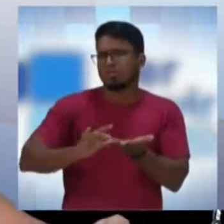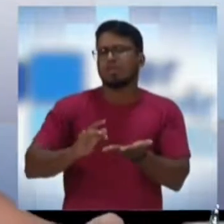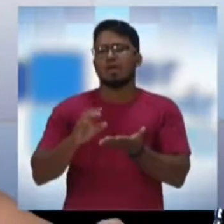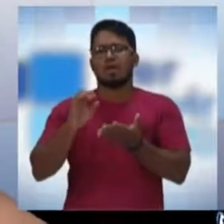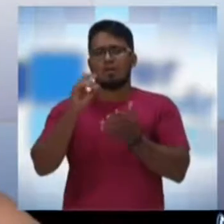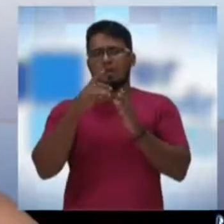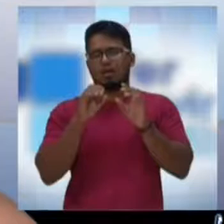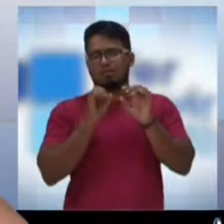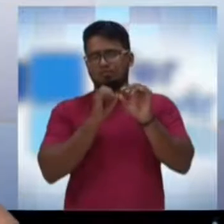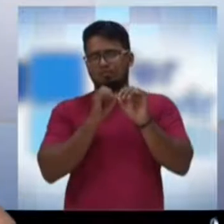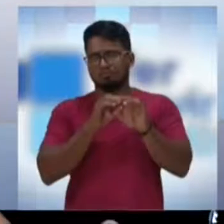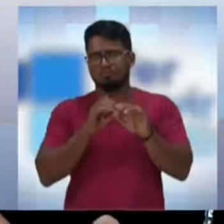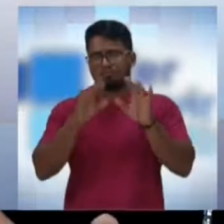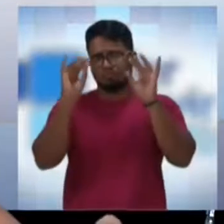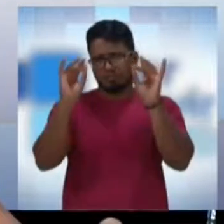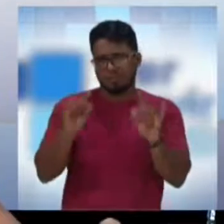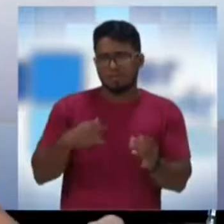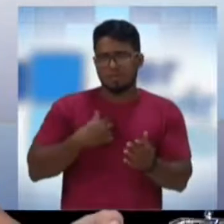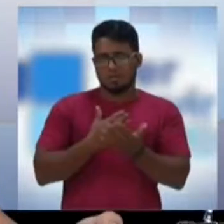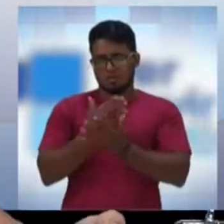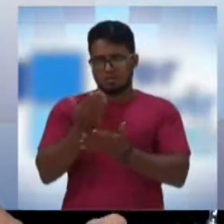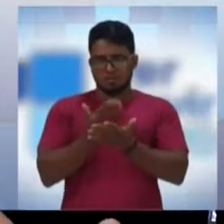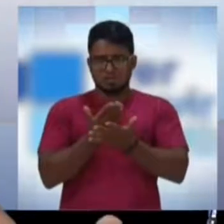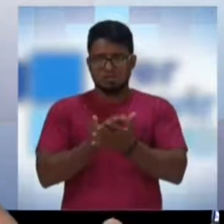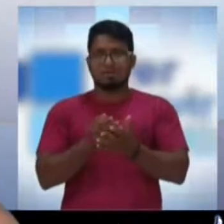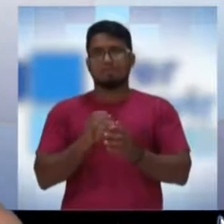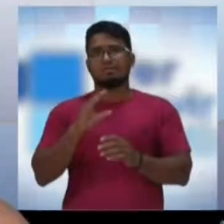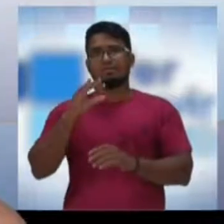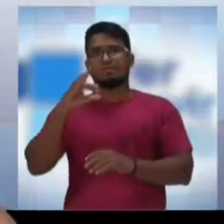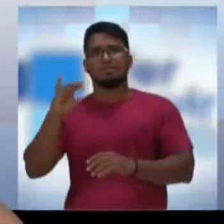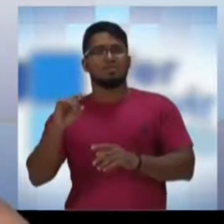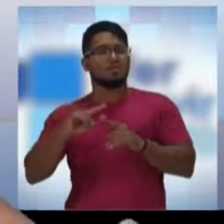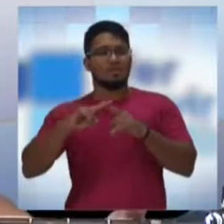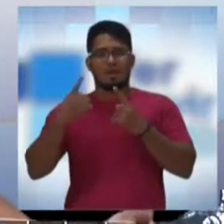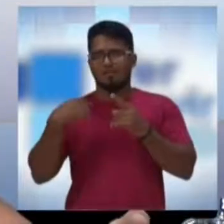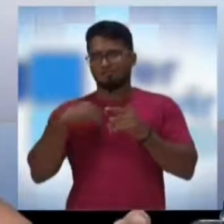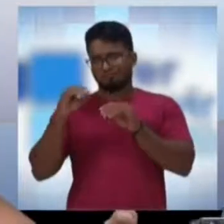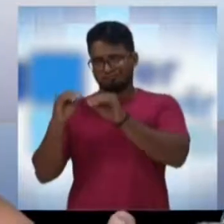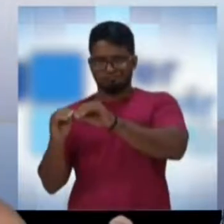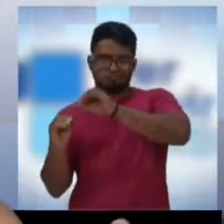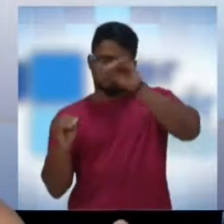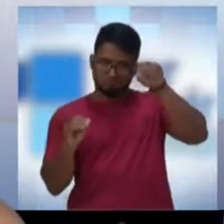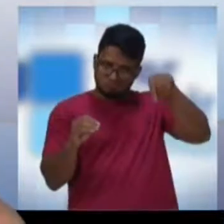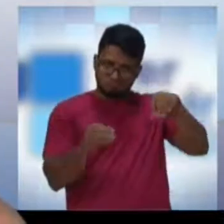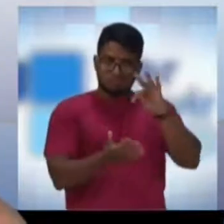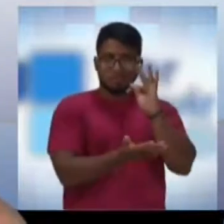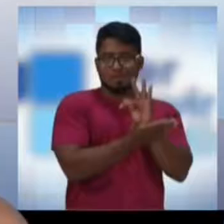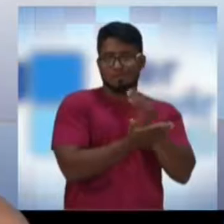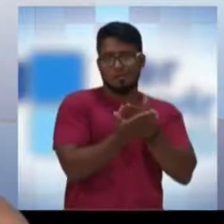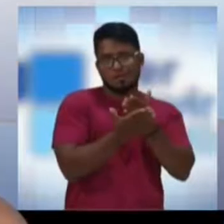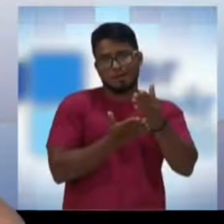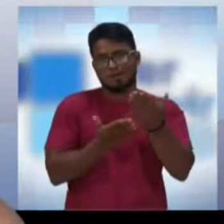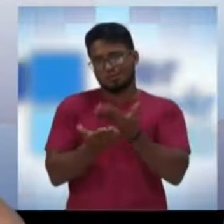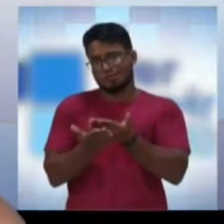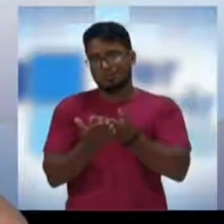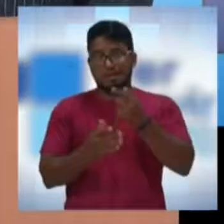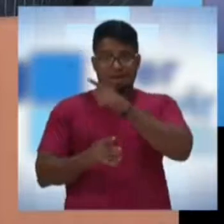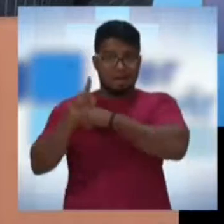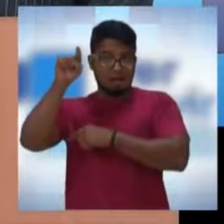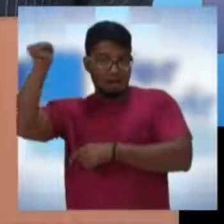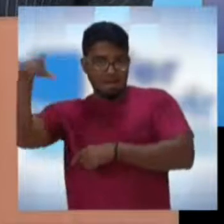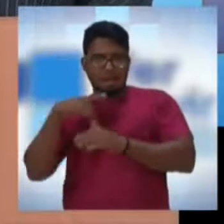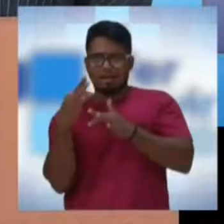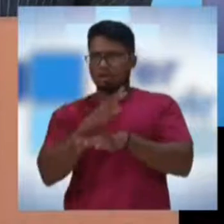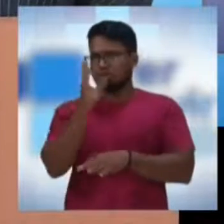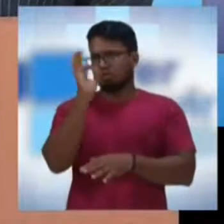que eu começasse a estudar mais cedo. Então eu tive que vir para Teresina para começar esse processo, né? Lá ninguém acreditava que uma